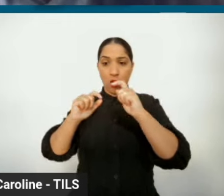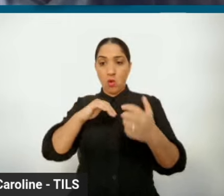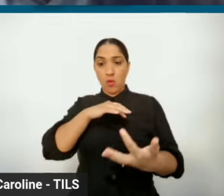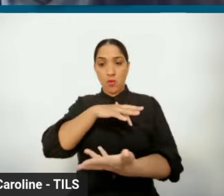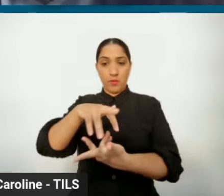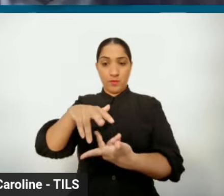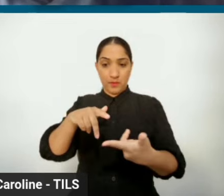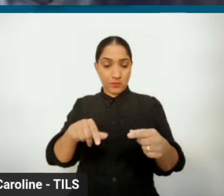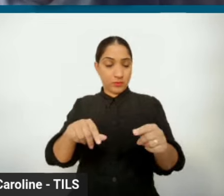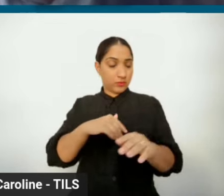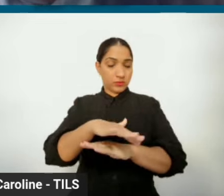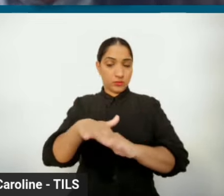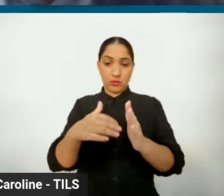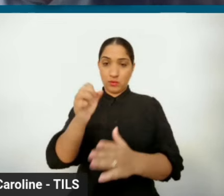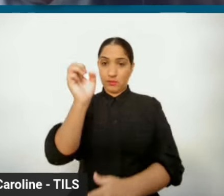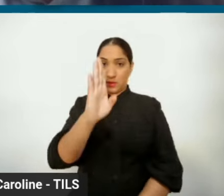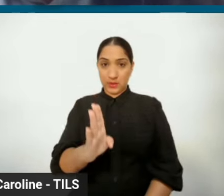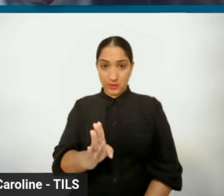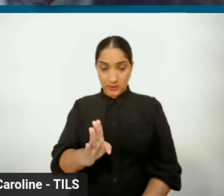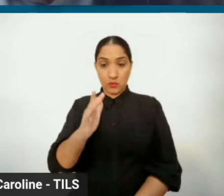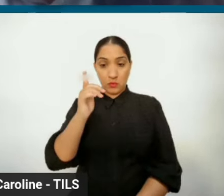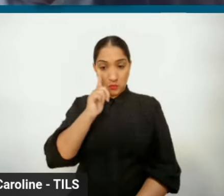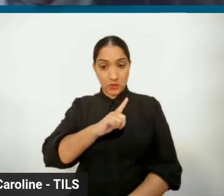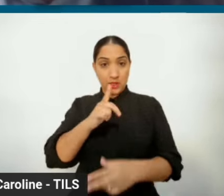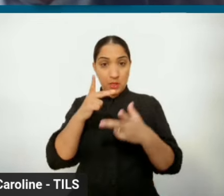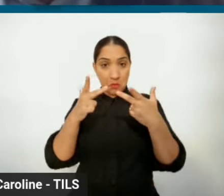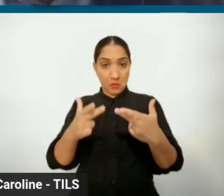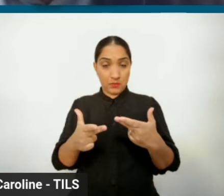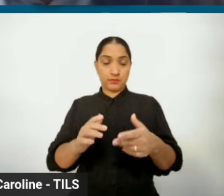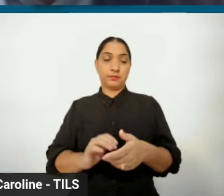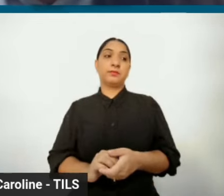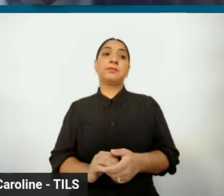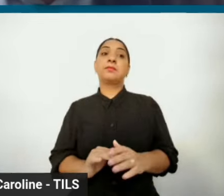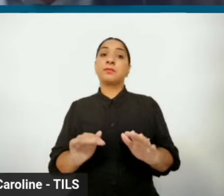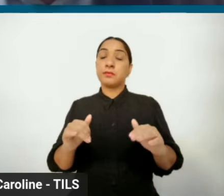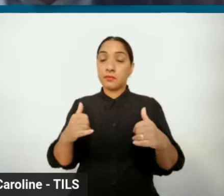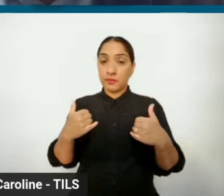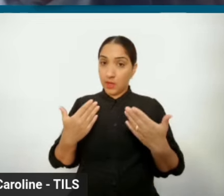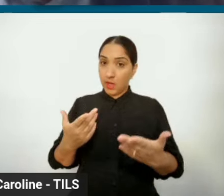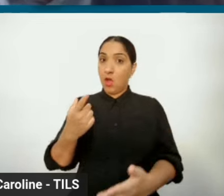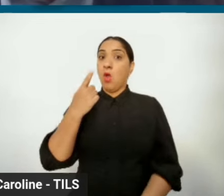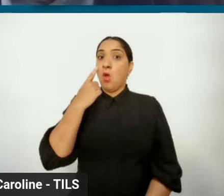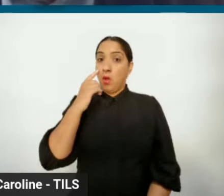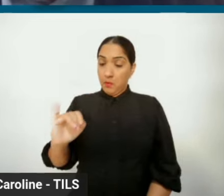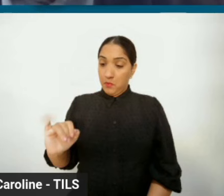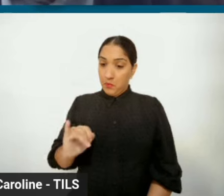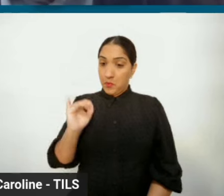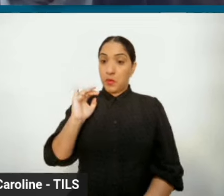Joelson? O mais importante é lembrar, na verdade, o grupo de trabalho foi criado ali